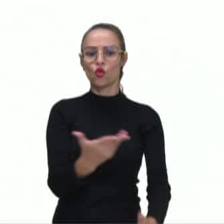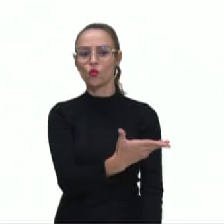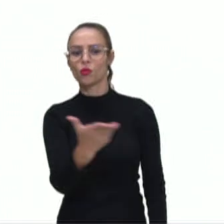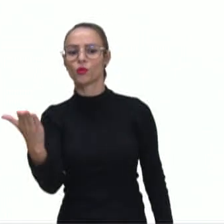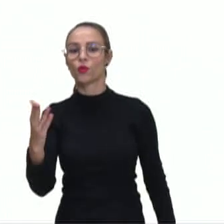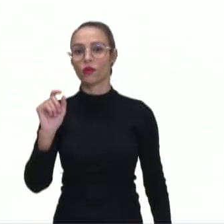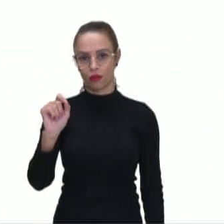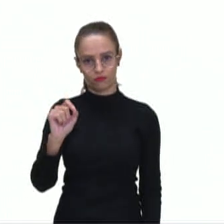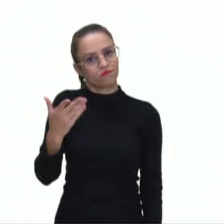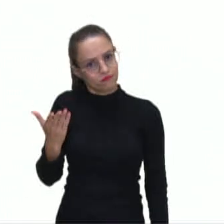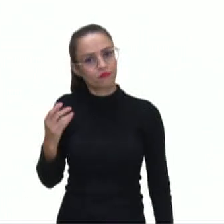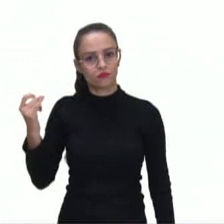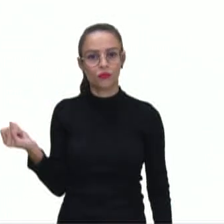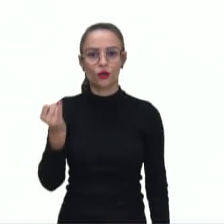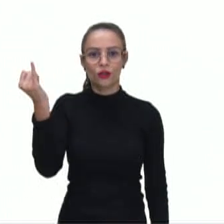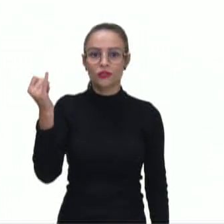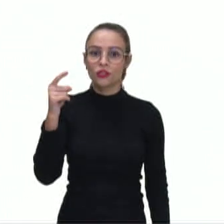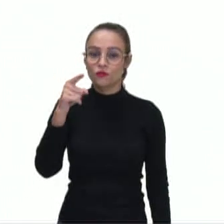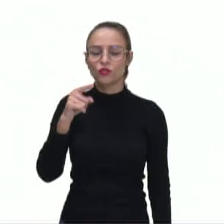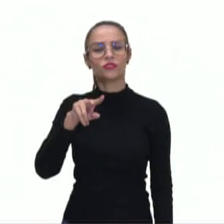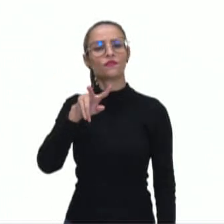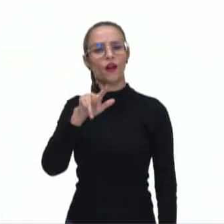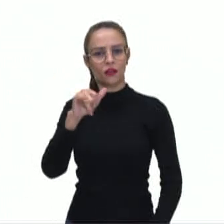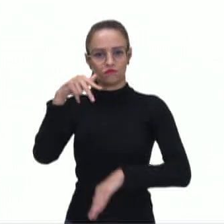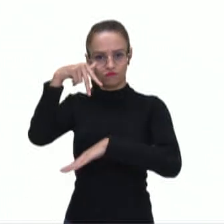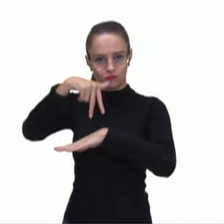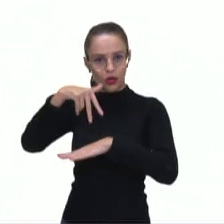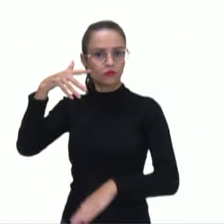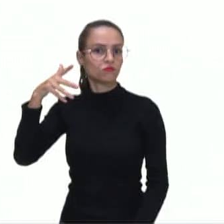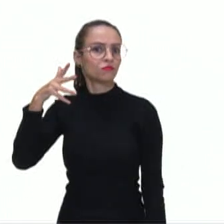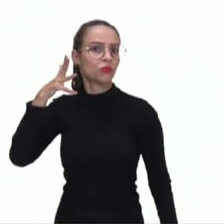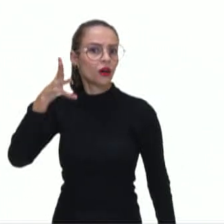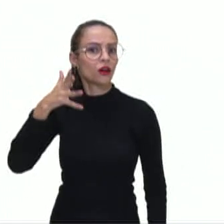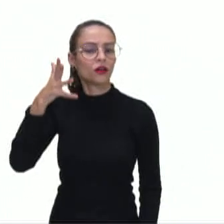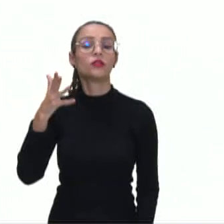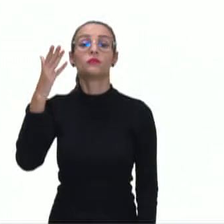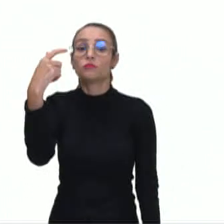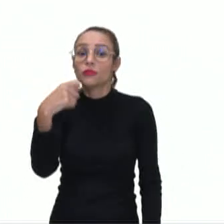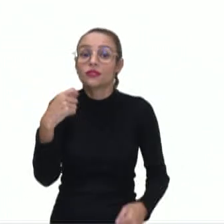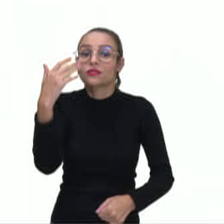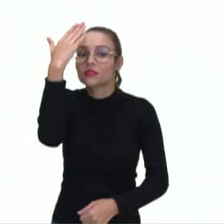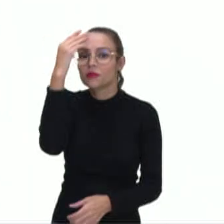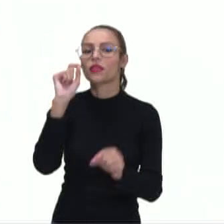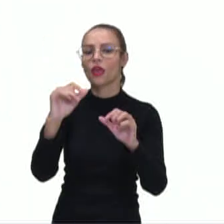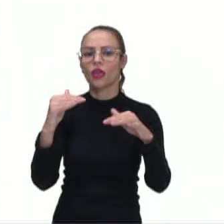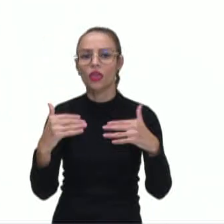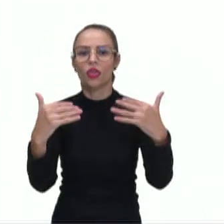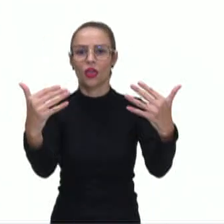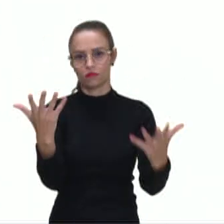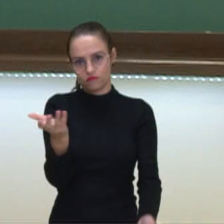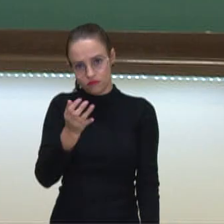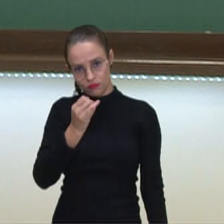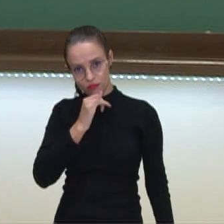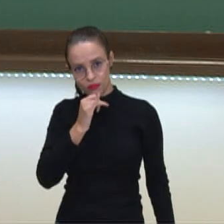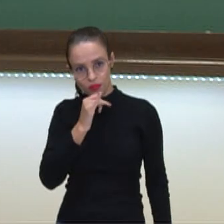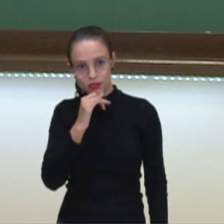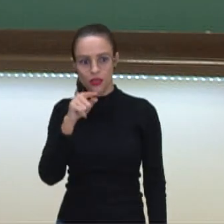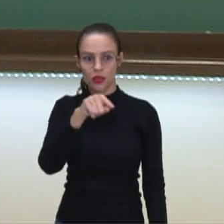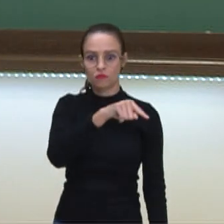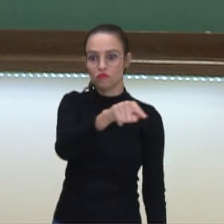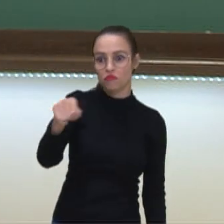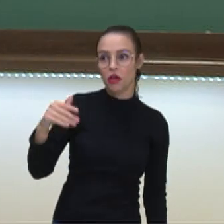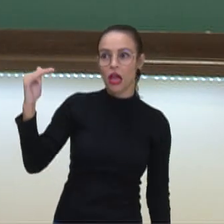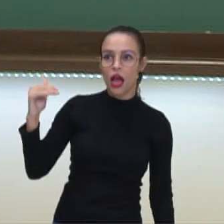muito importante. Quando a gente vai proferir um discurso, uma oratória, saber qual é o público, né? Se é, por exemplo, de adultos,